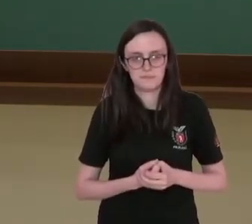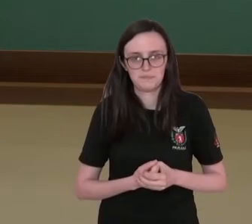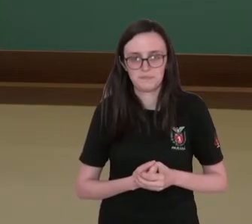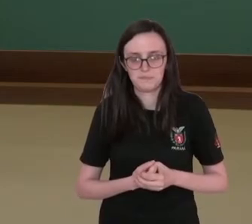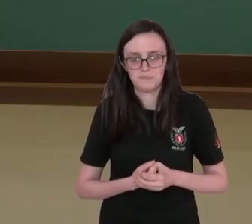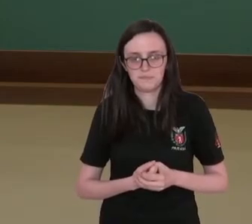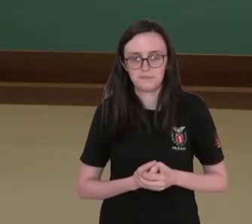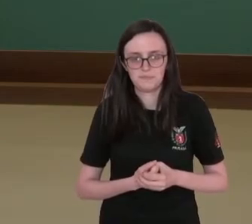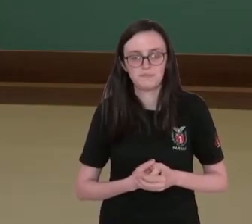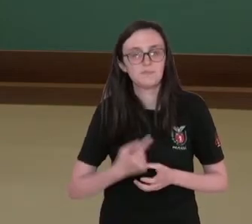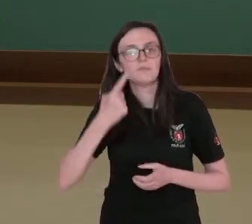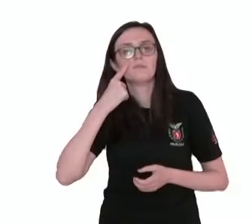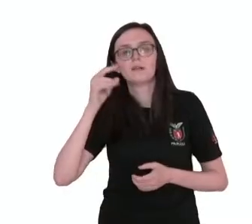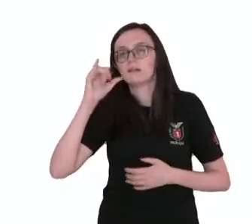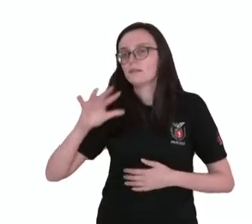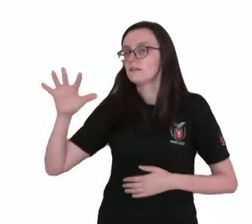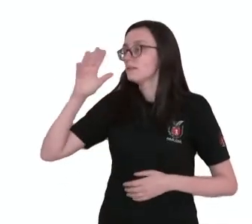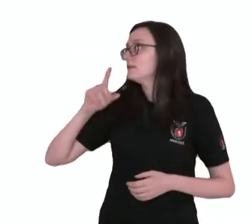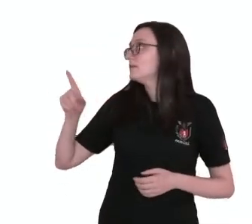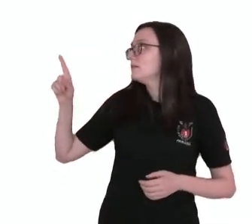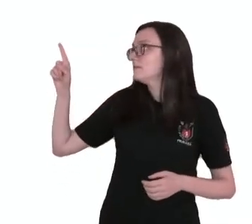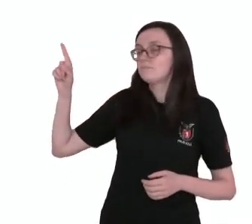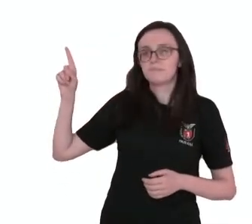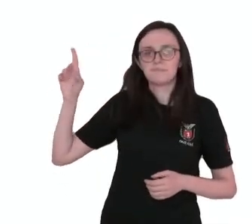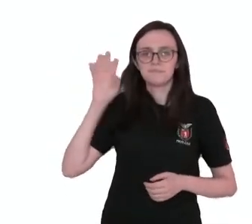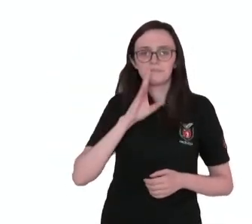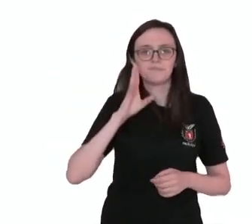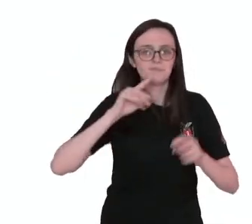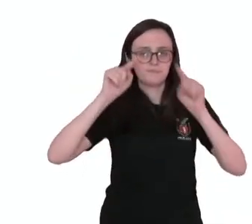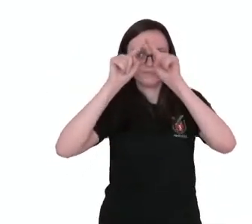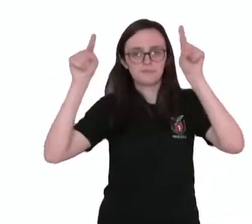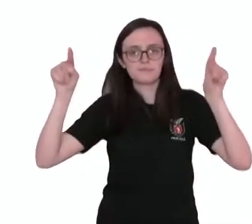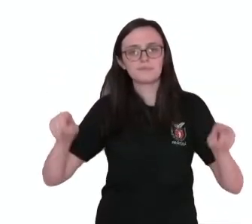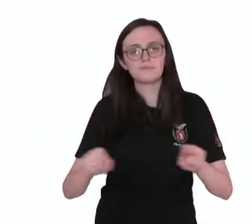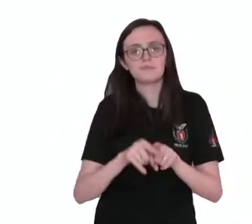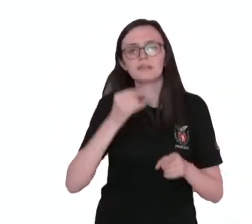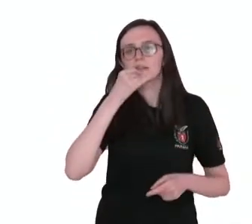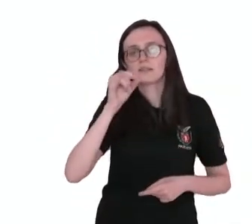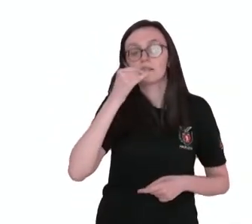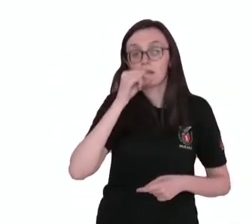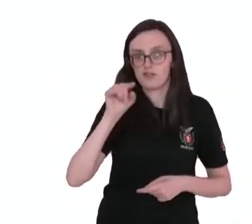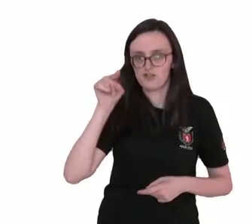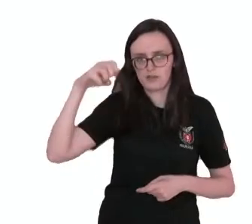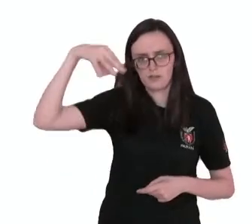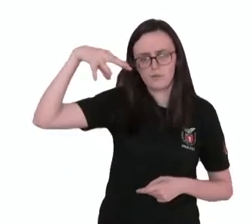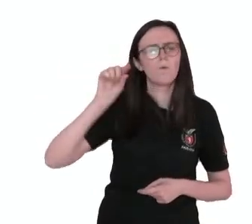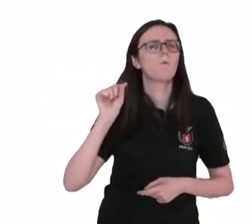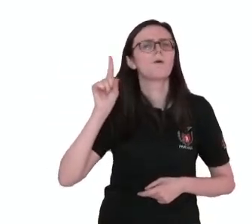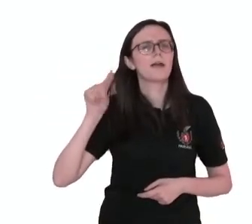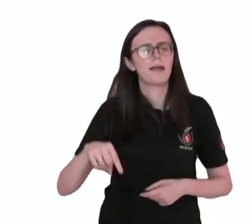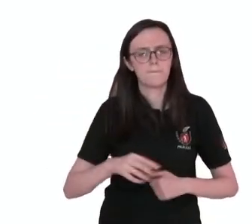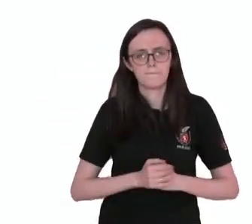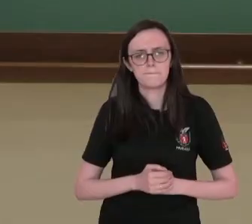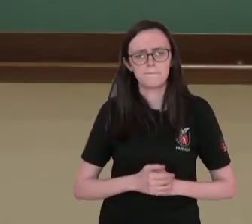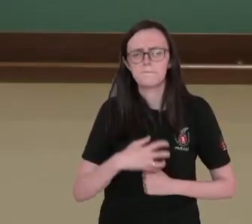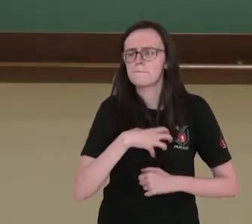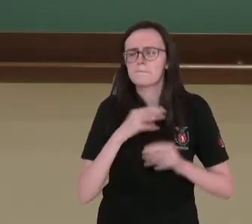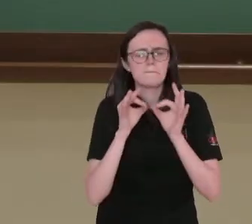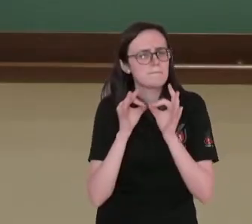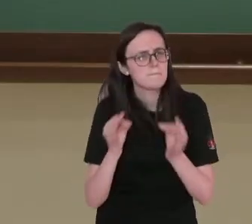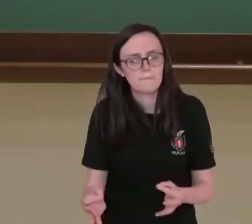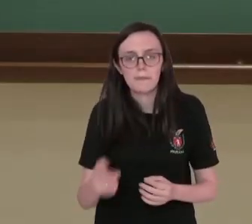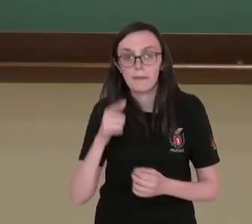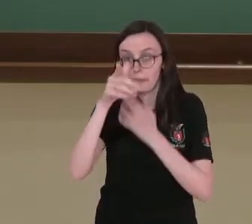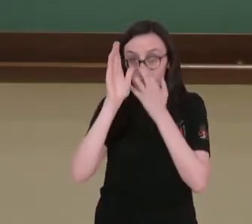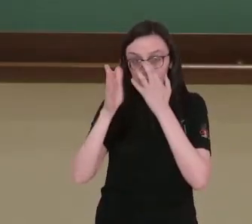essa figura, dá uma olhadinha só, olha que bacana. A energia elétrica. O que é energia elétrica? De uma forma bem simples,